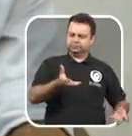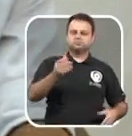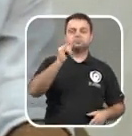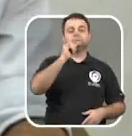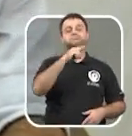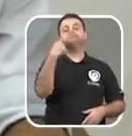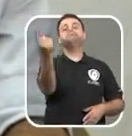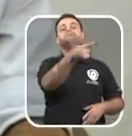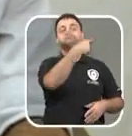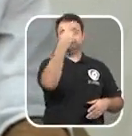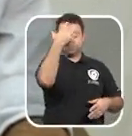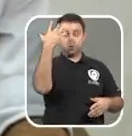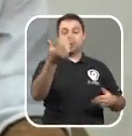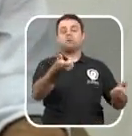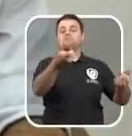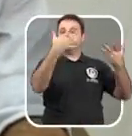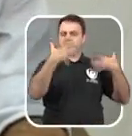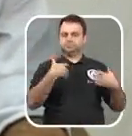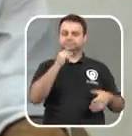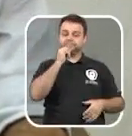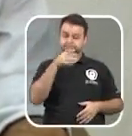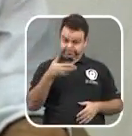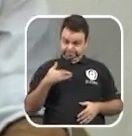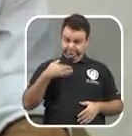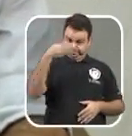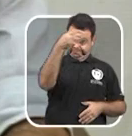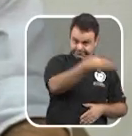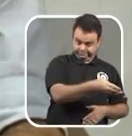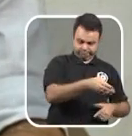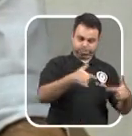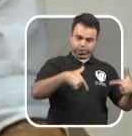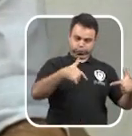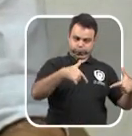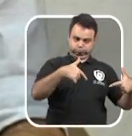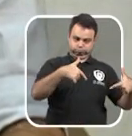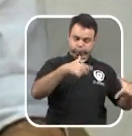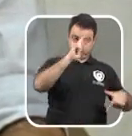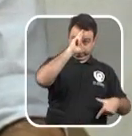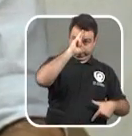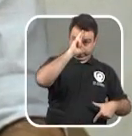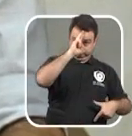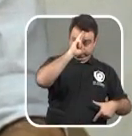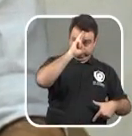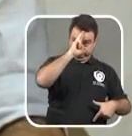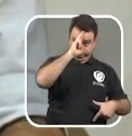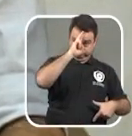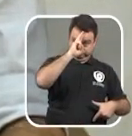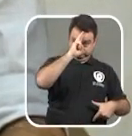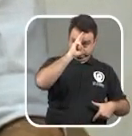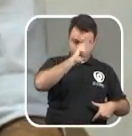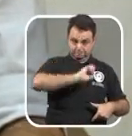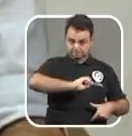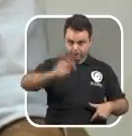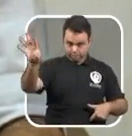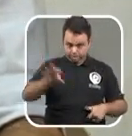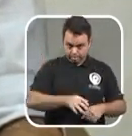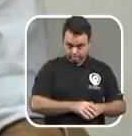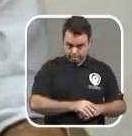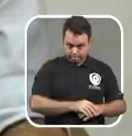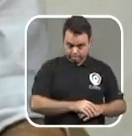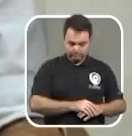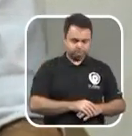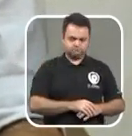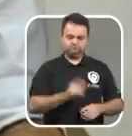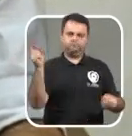comum que a pessoa vai lá trabalhar como monitor. Meio-dia ela vai embora e não volta nunca mais. Ela pega uma sala de aula que